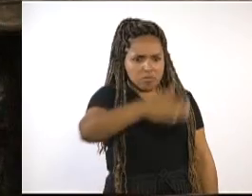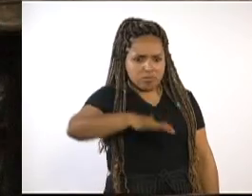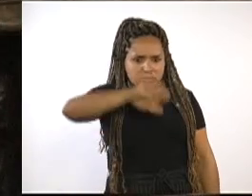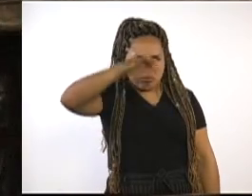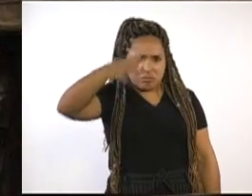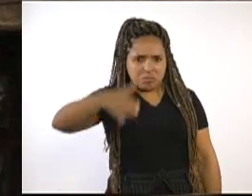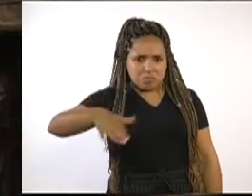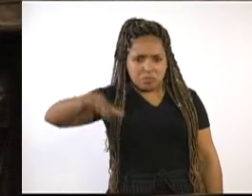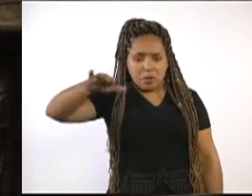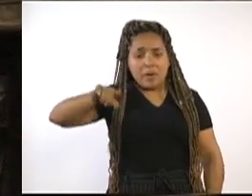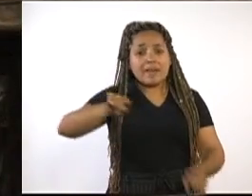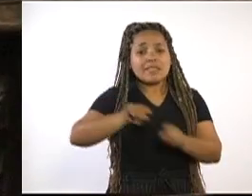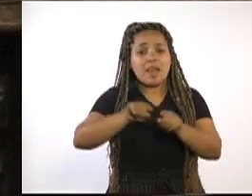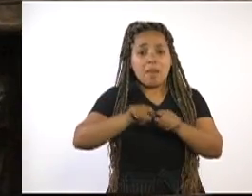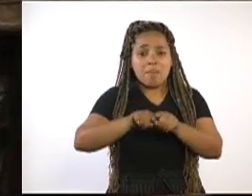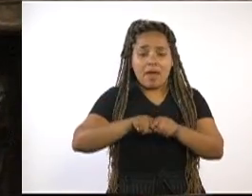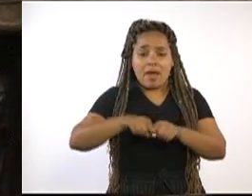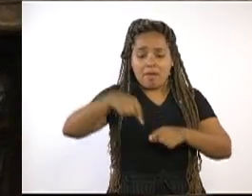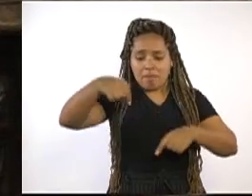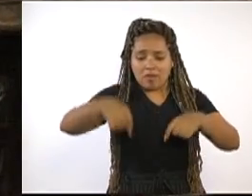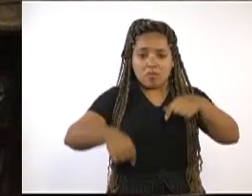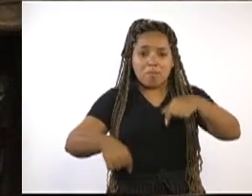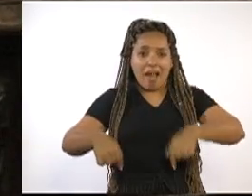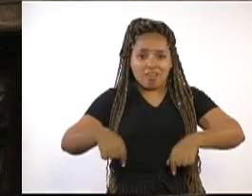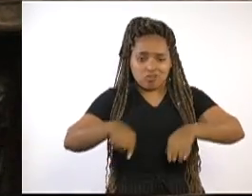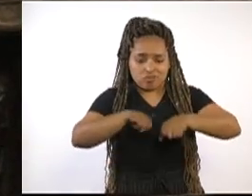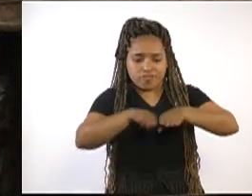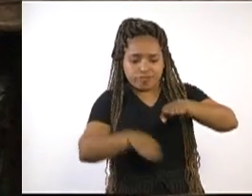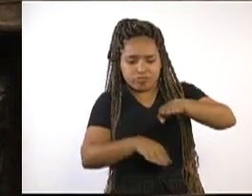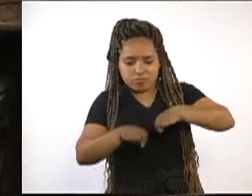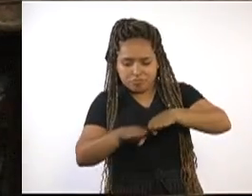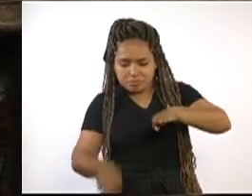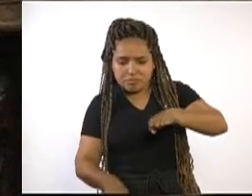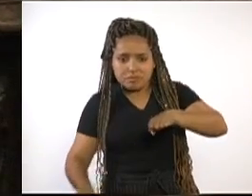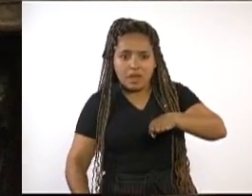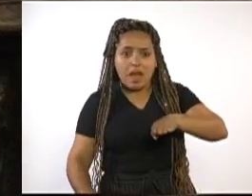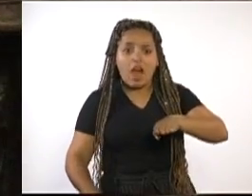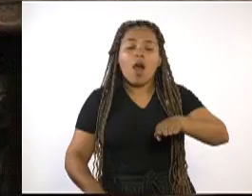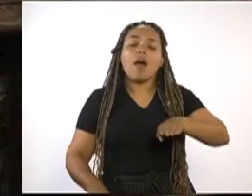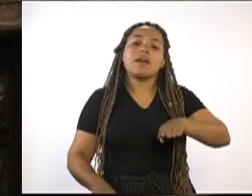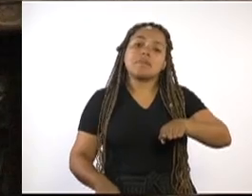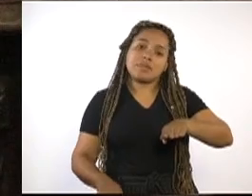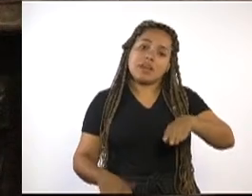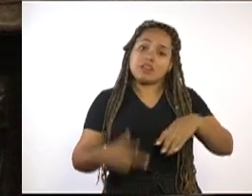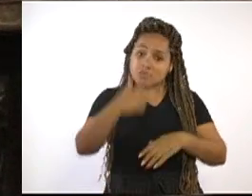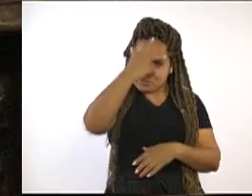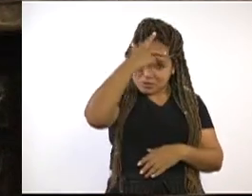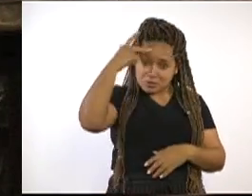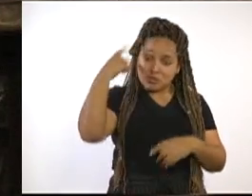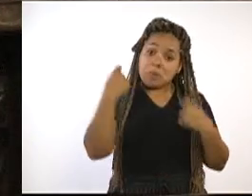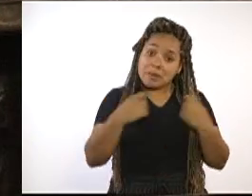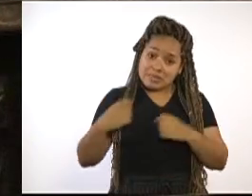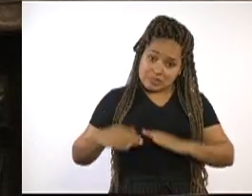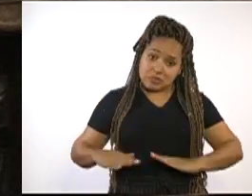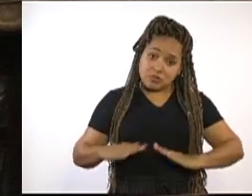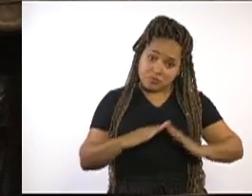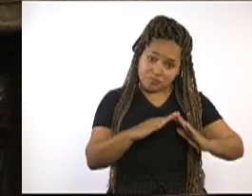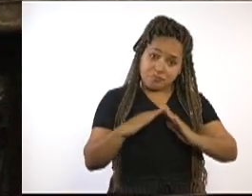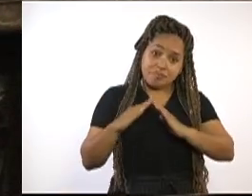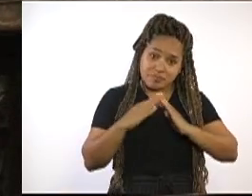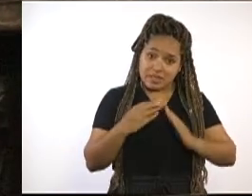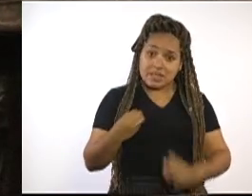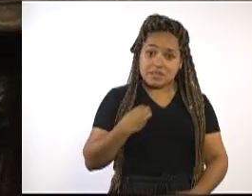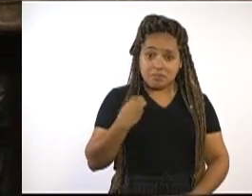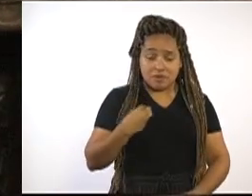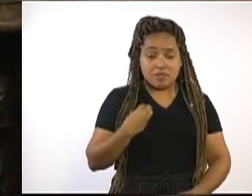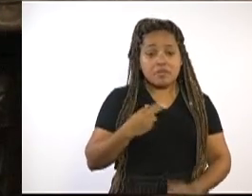mais baixas, fossem ocupadas. As pessoas, elas precisam morar. As